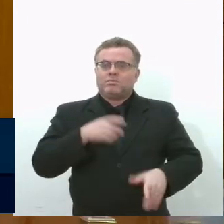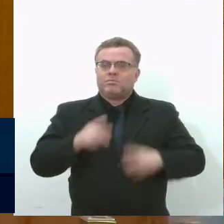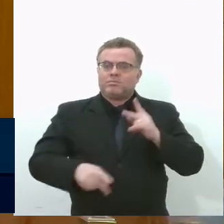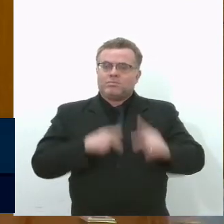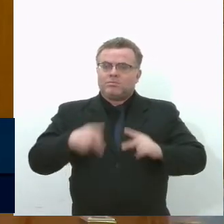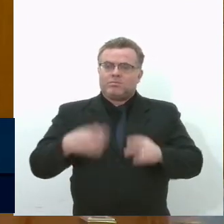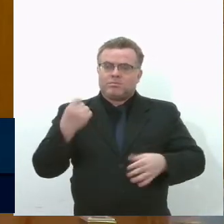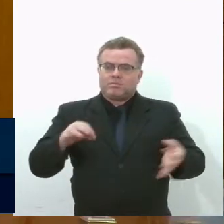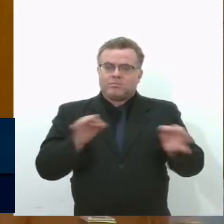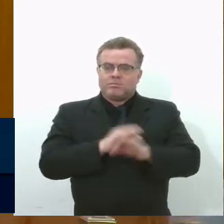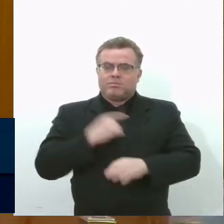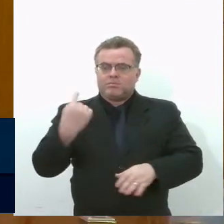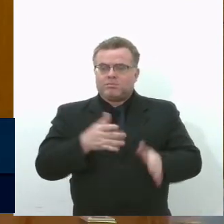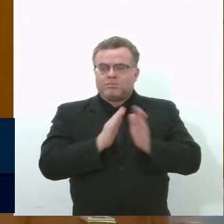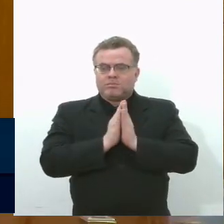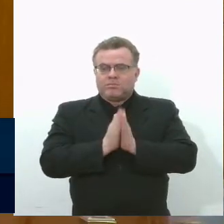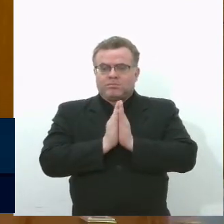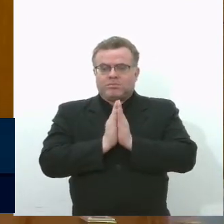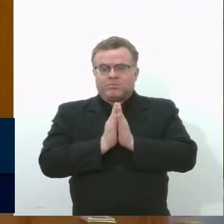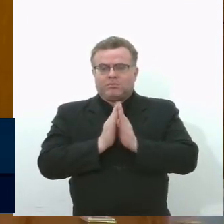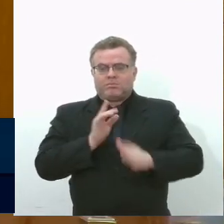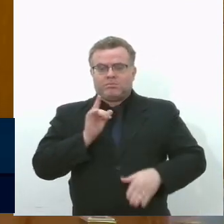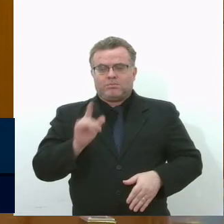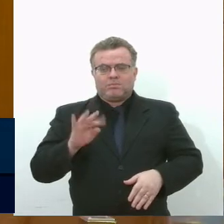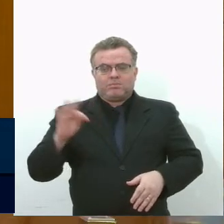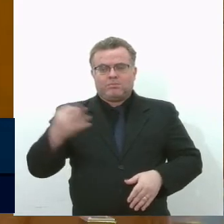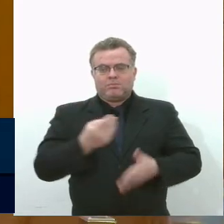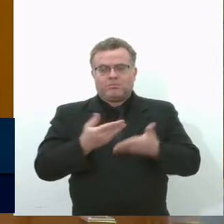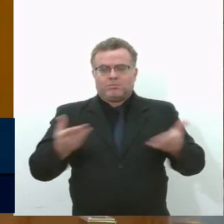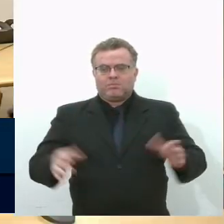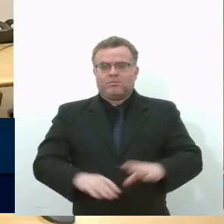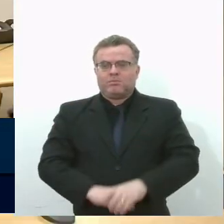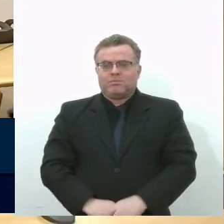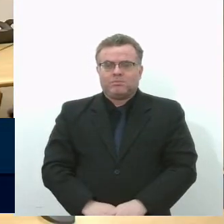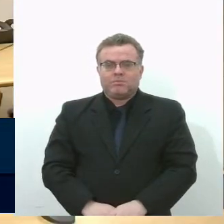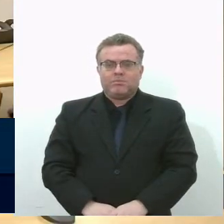o apelo. Era isso, senhor presidente, colegas deputados e deputadas.